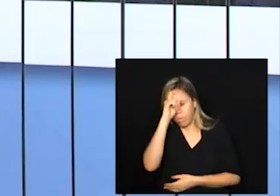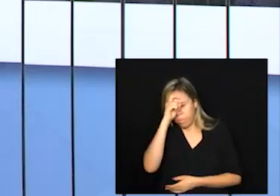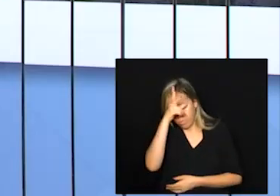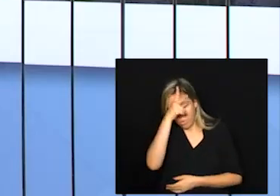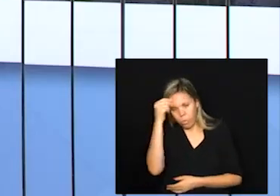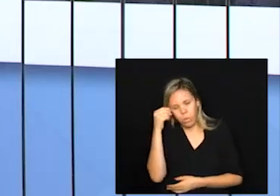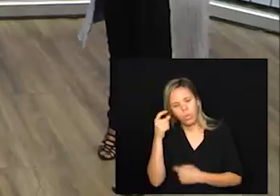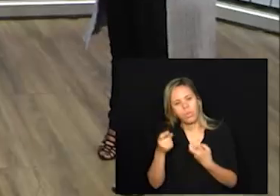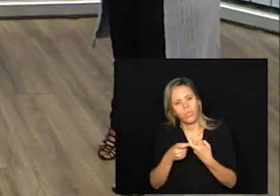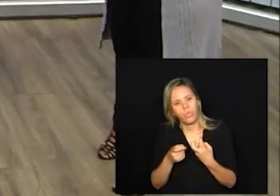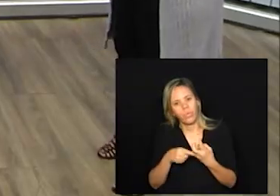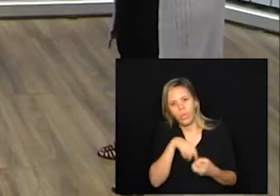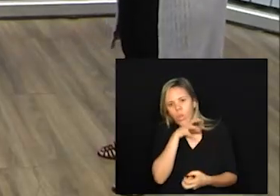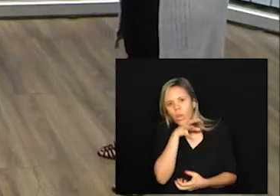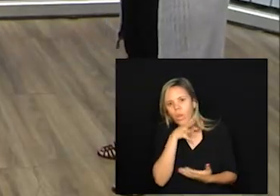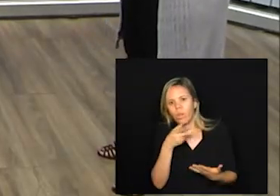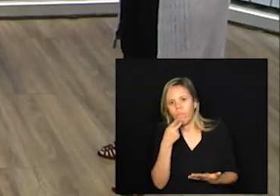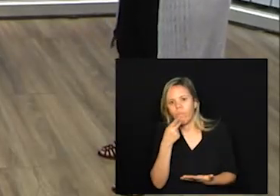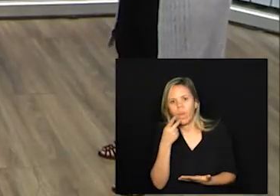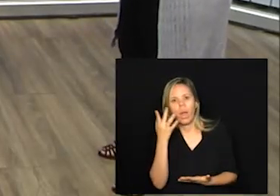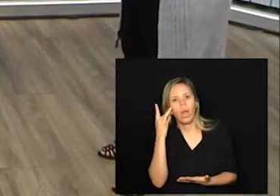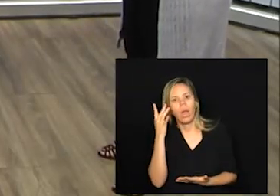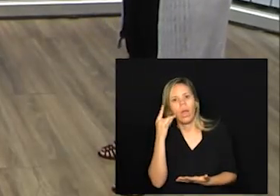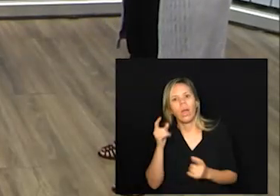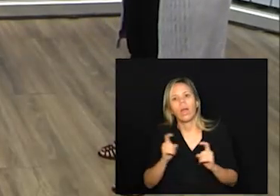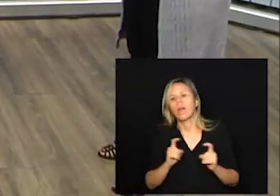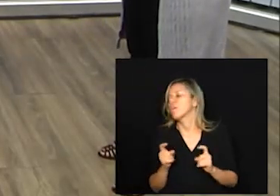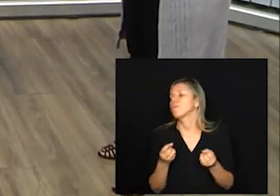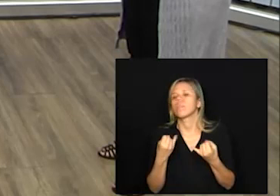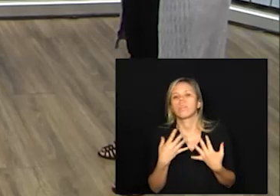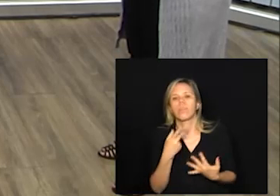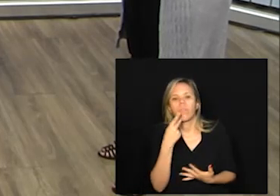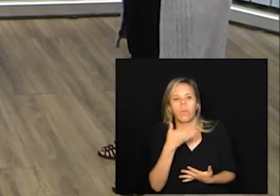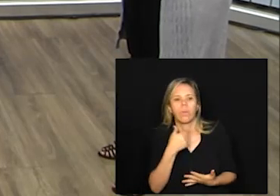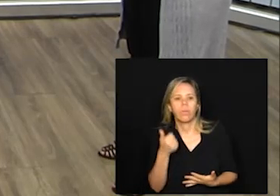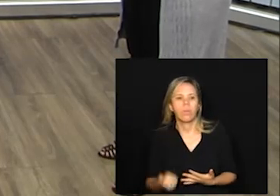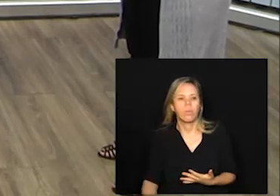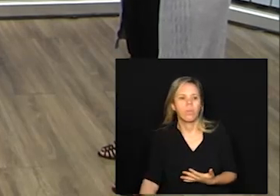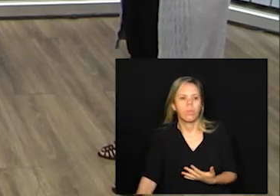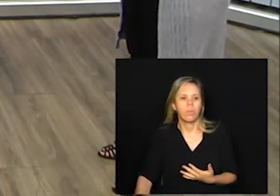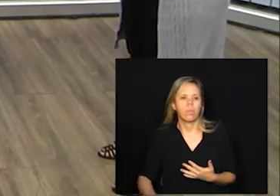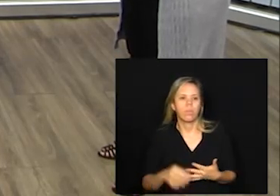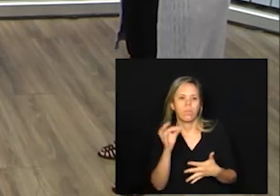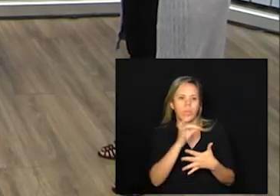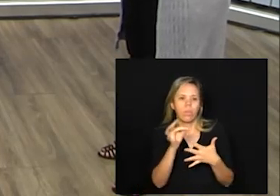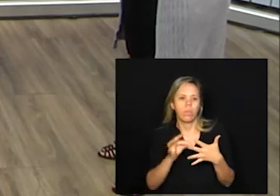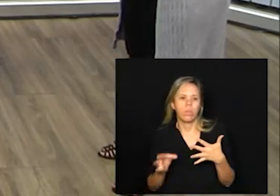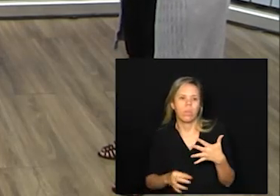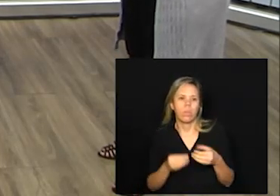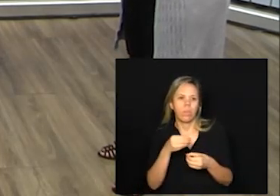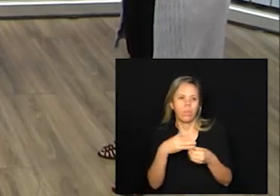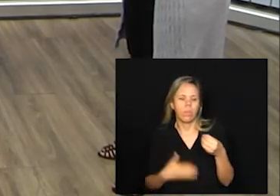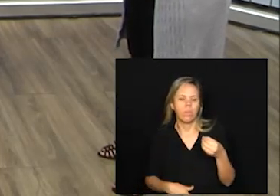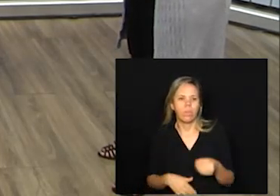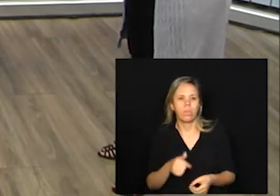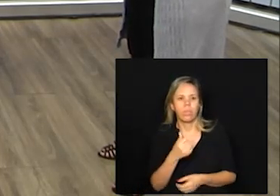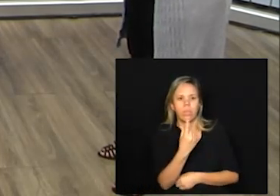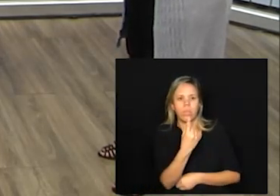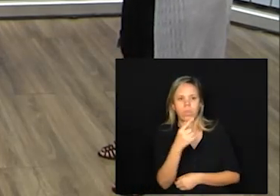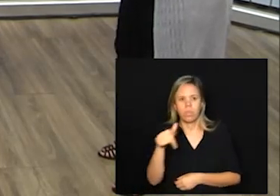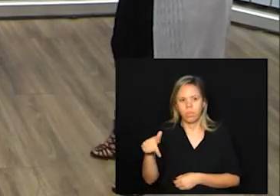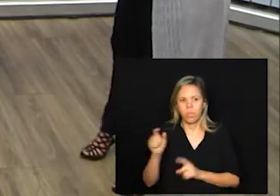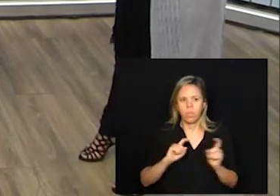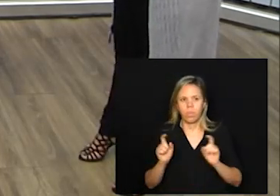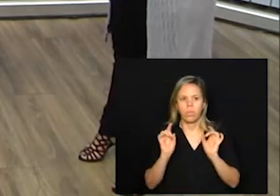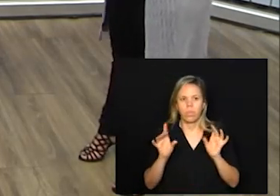público veterinário. E falando na pauta de amanhã, vamos falar um pouquinho melhor de outros itens que estão na pauta, Gabriel? 17ª